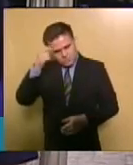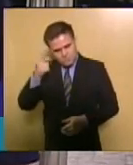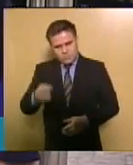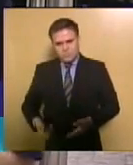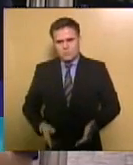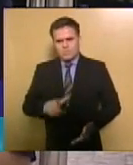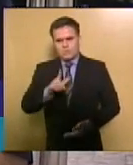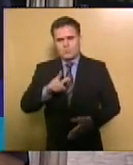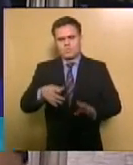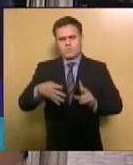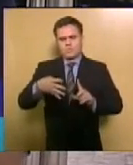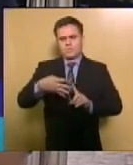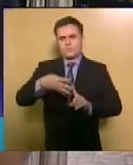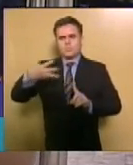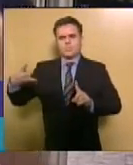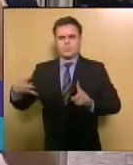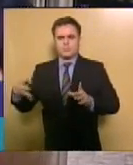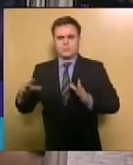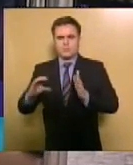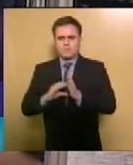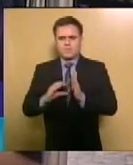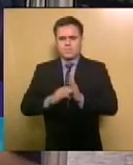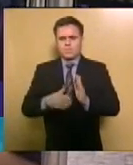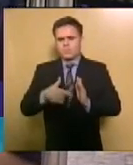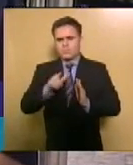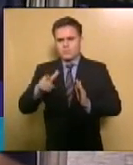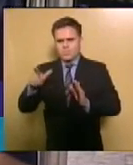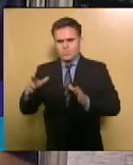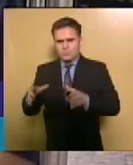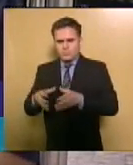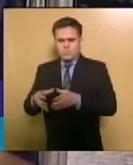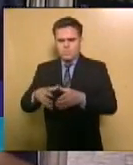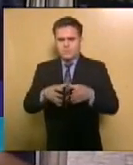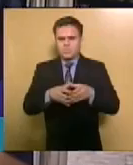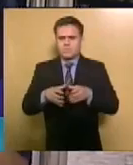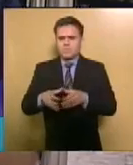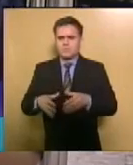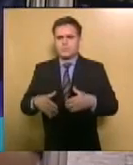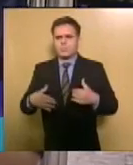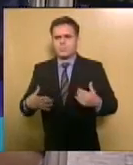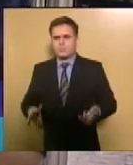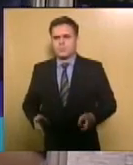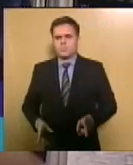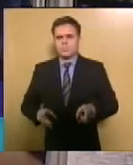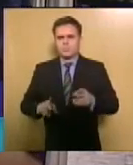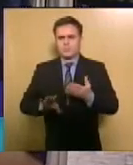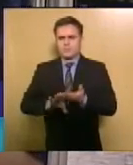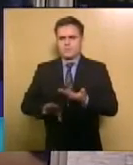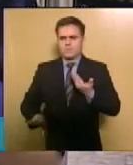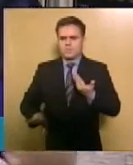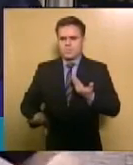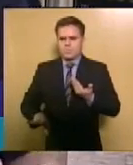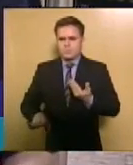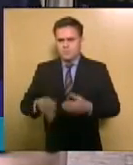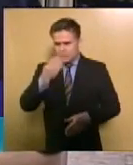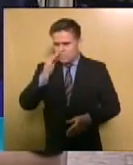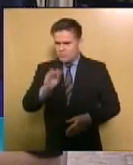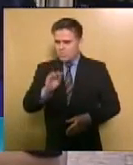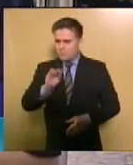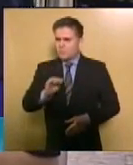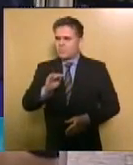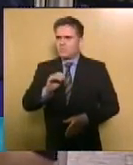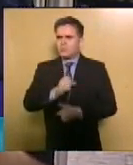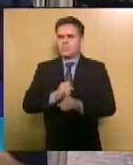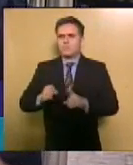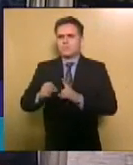LGBT e todas as outras classes que a gente que a gente tem continuar excluindo e deixando a margem da sociedade